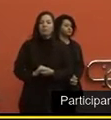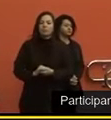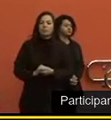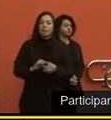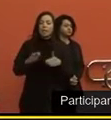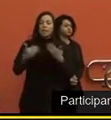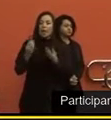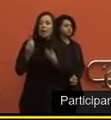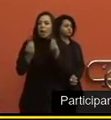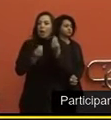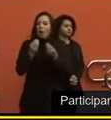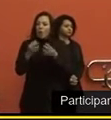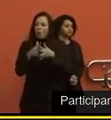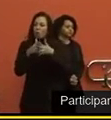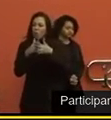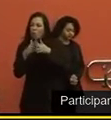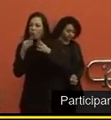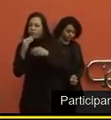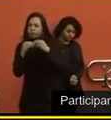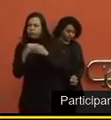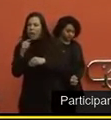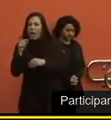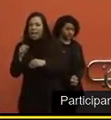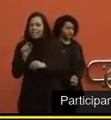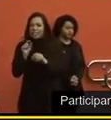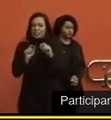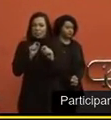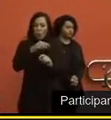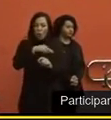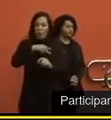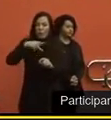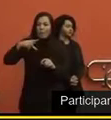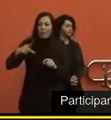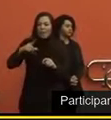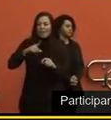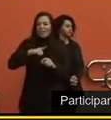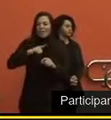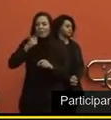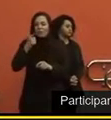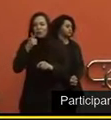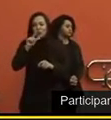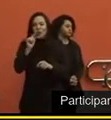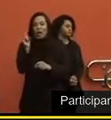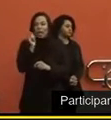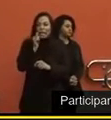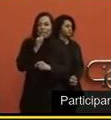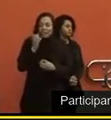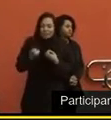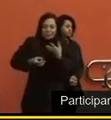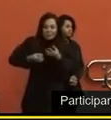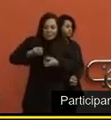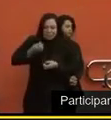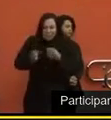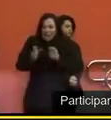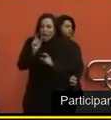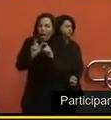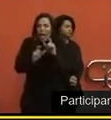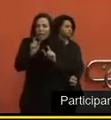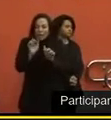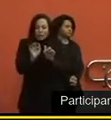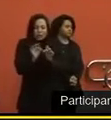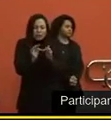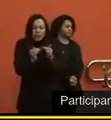modo algo paradoxal, essa árvore frondosa obtém a sua energia a partir de cada um dos seus pequenos